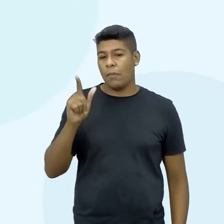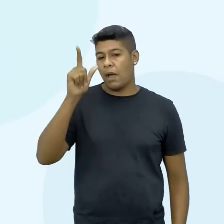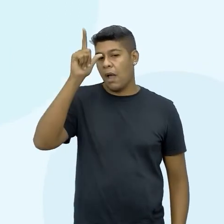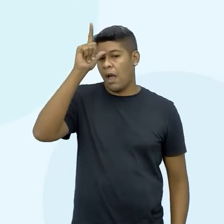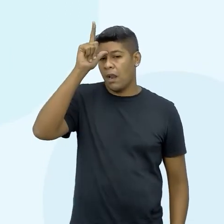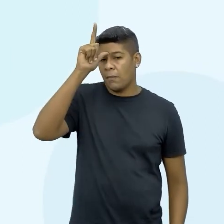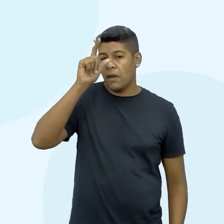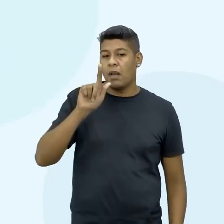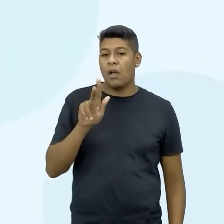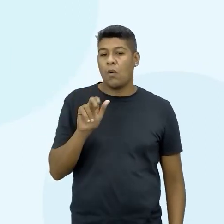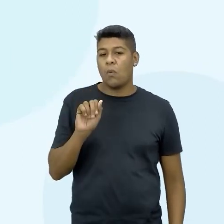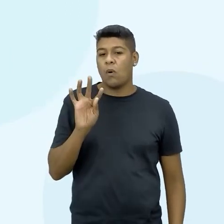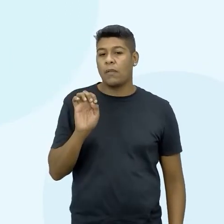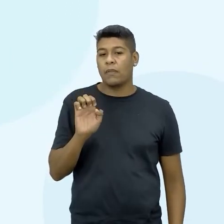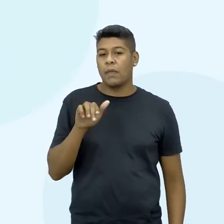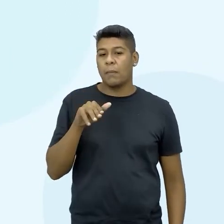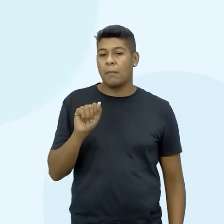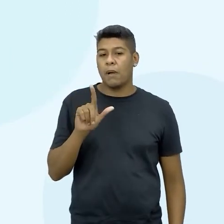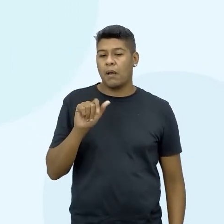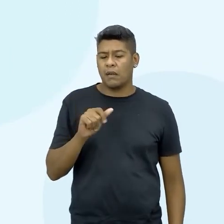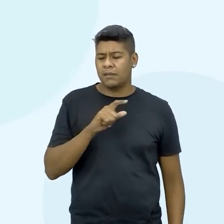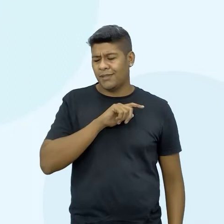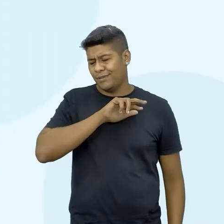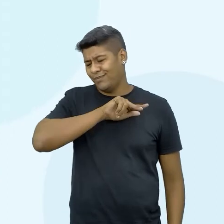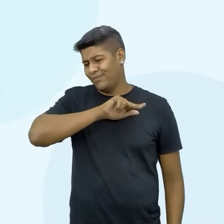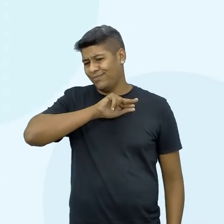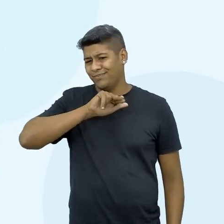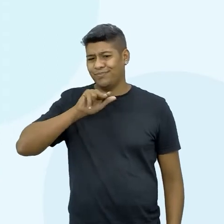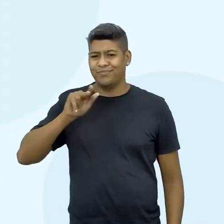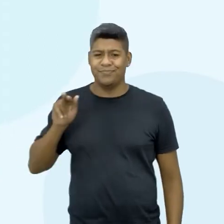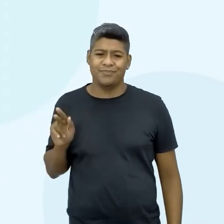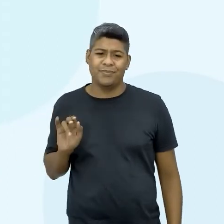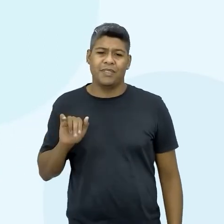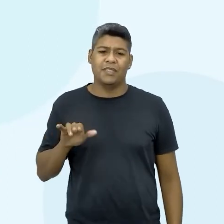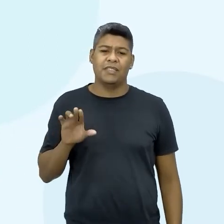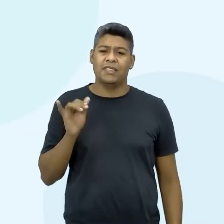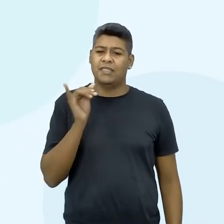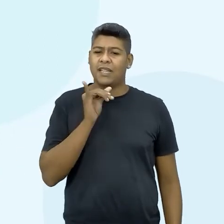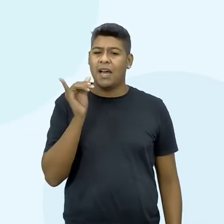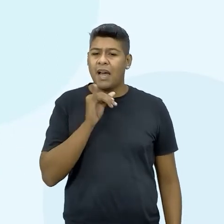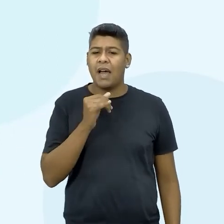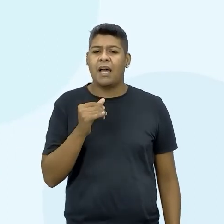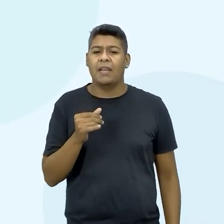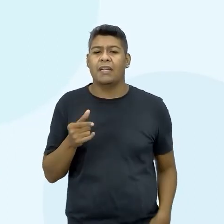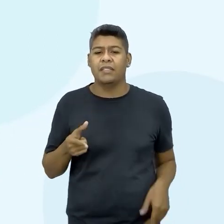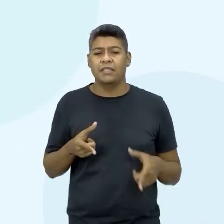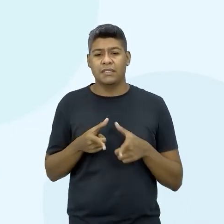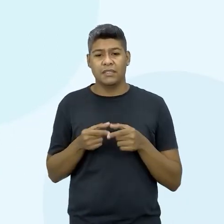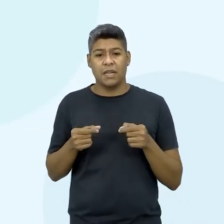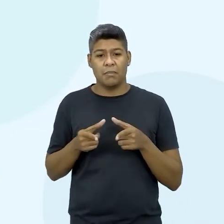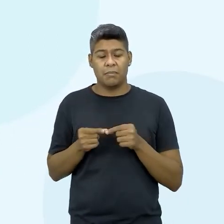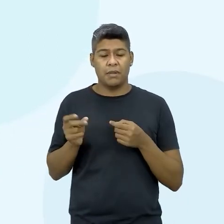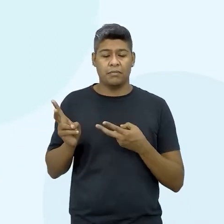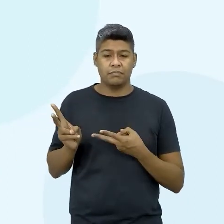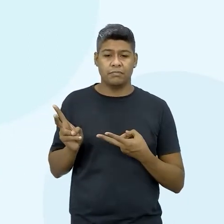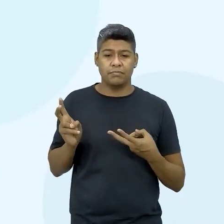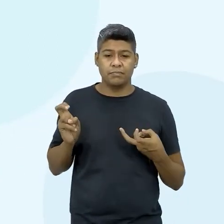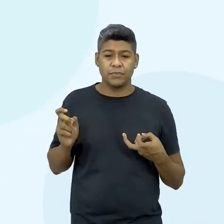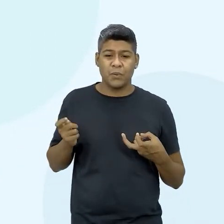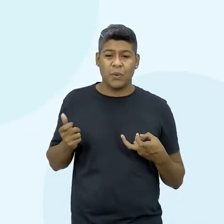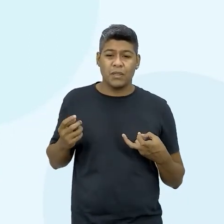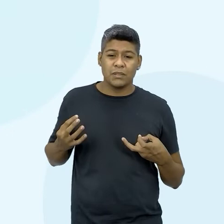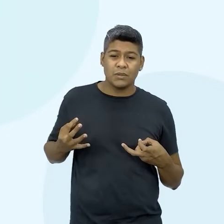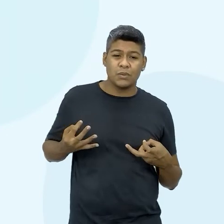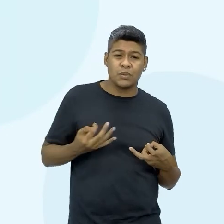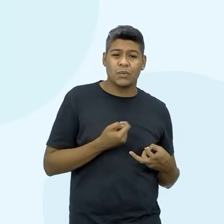Alemanha, Guatemala, né? A gente tem um monte de países aqui, ó, Indonésia, Itália, Japão. Se vocês repararem, quase